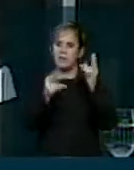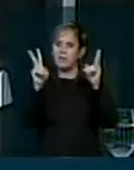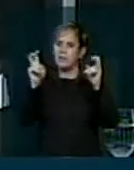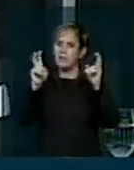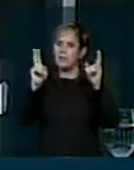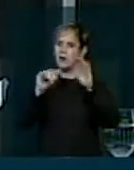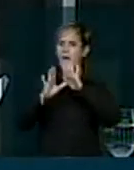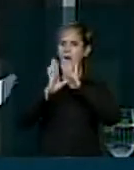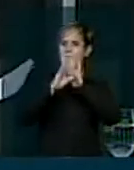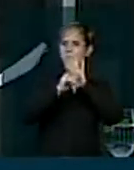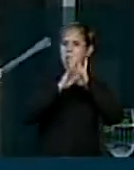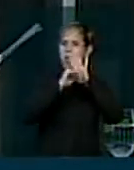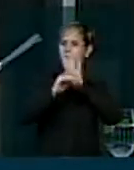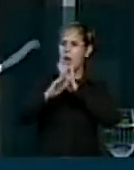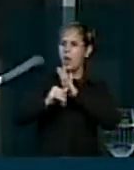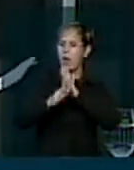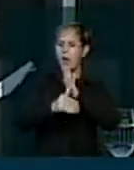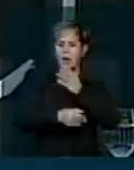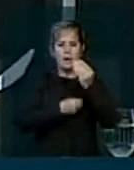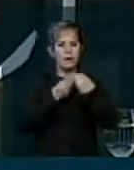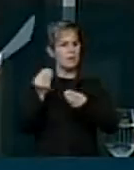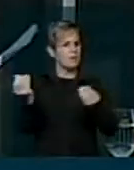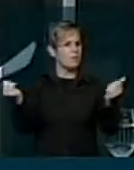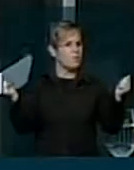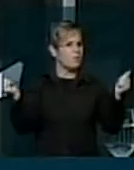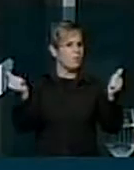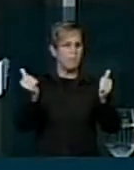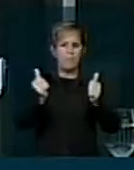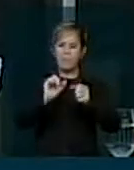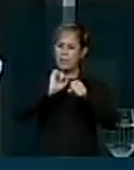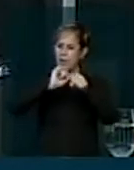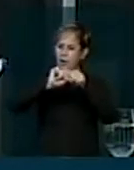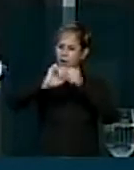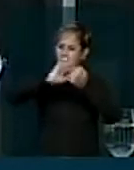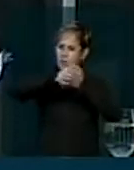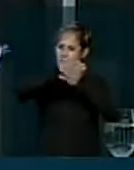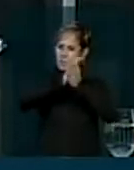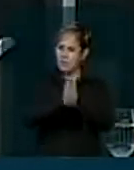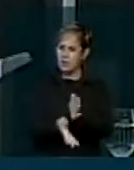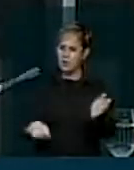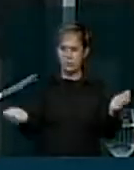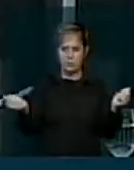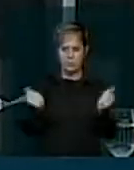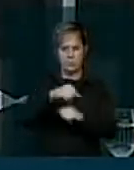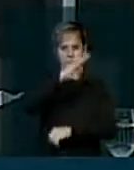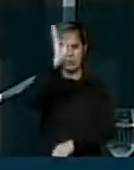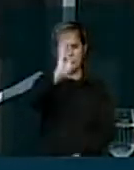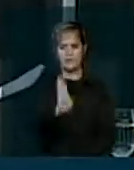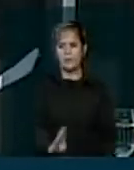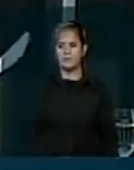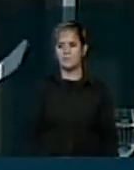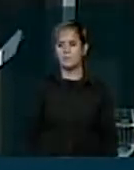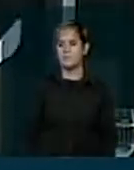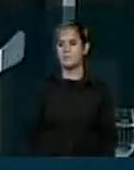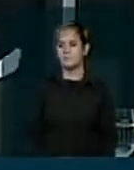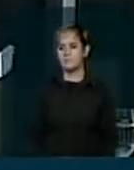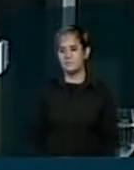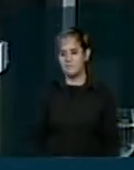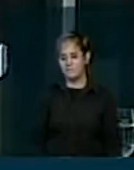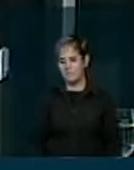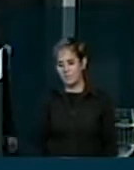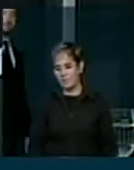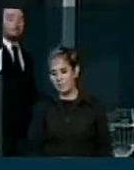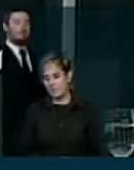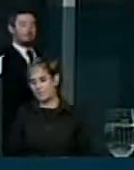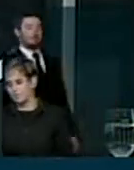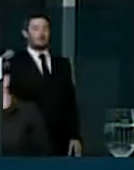corruptos e corruptores como um grande homicida, tratando corrupto como corruptores, como os maiores